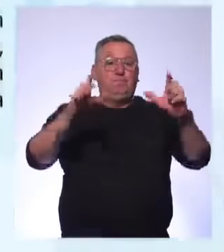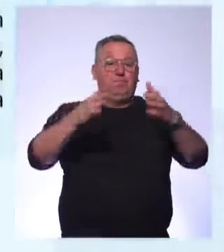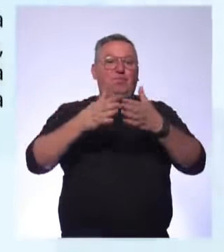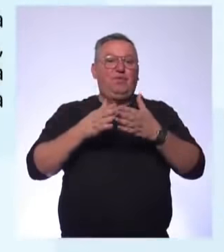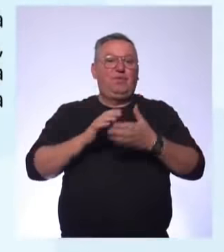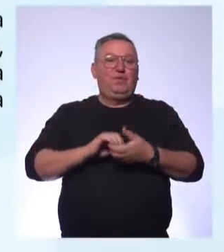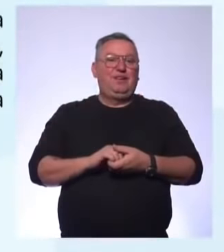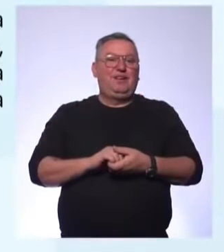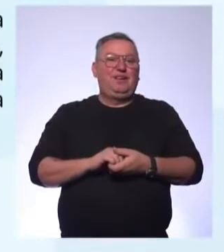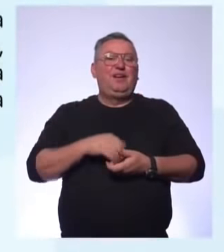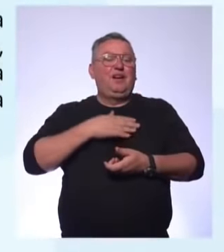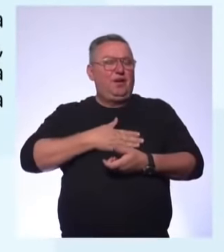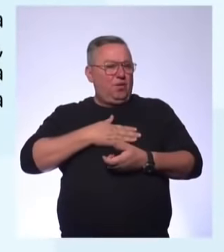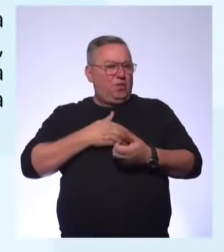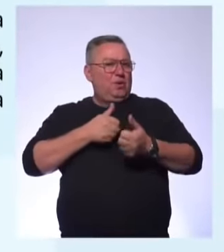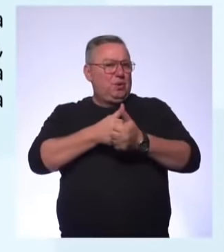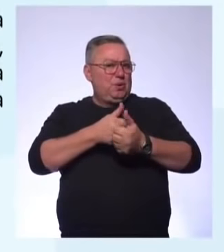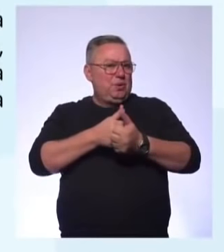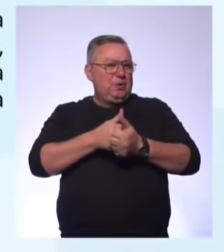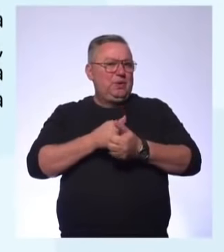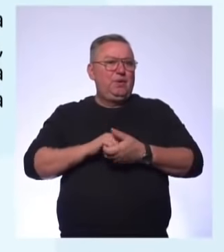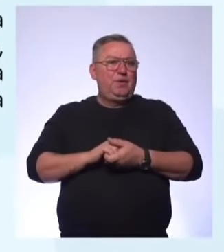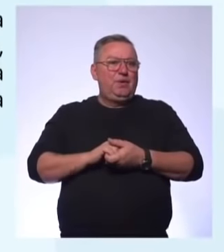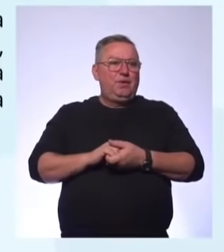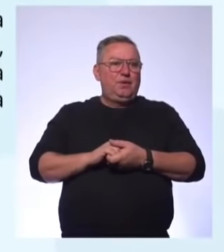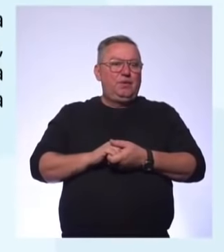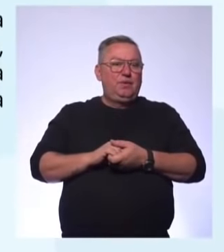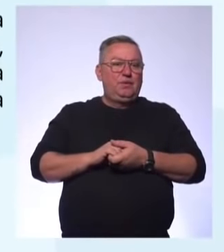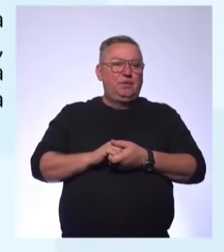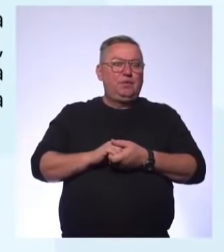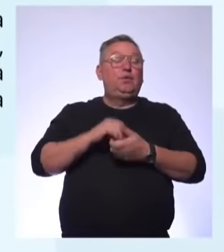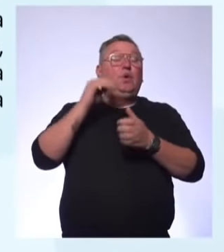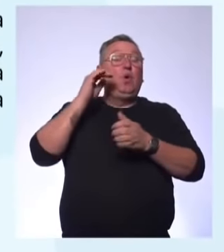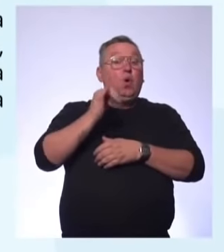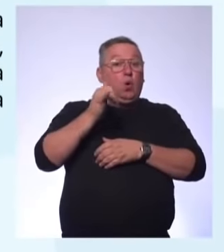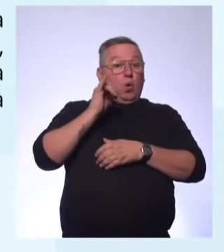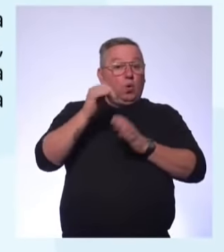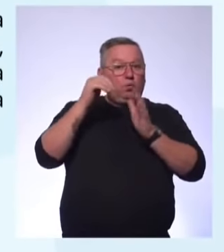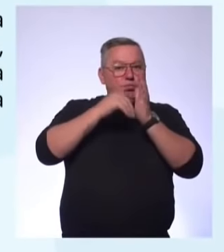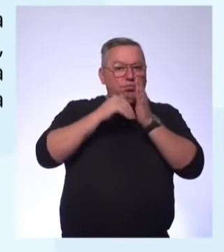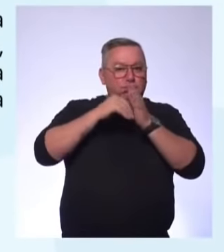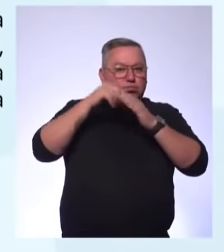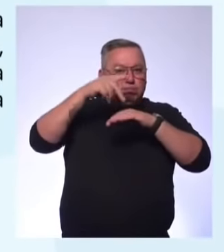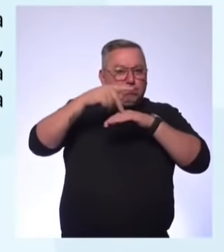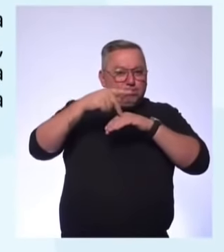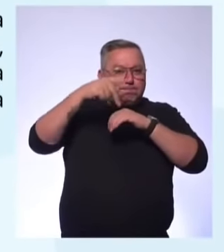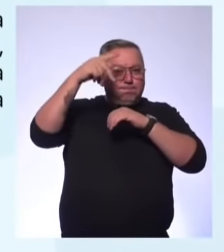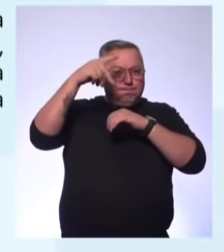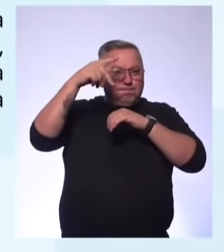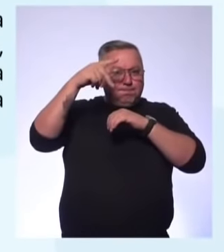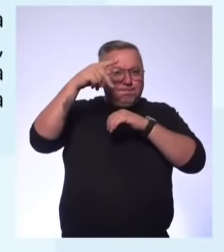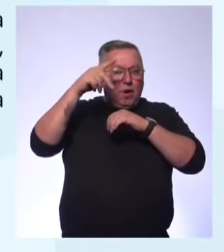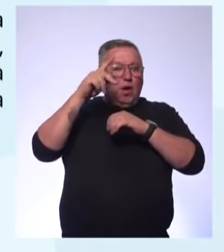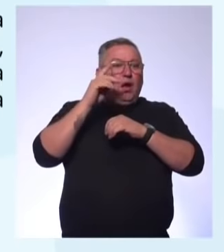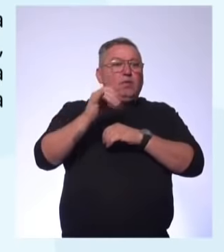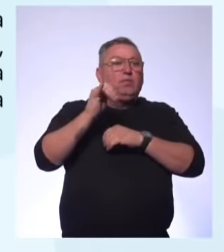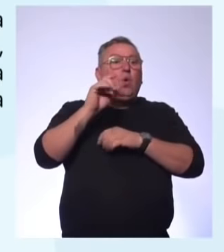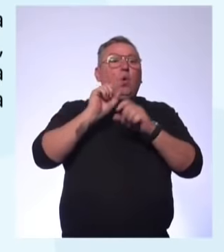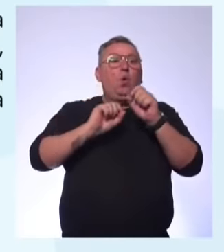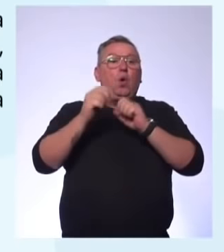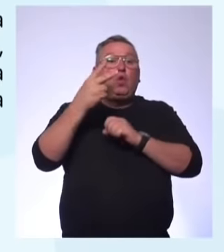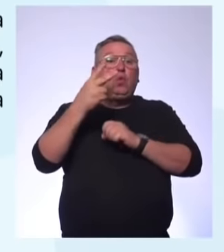favor, que eu gosto que vocês acompanhem. Então, tem aí, ó. O conto O Mistério do Anel de Pérola, de Lenir Almeida Reck, conta a história